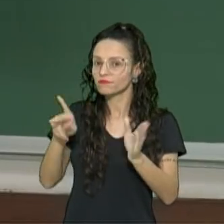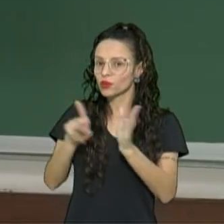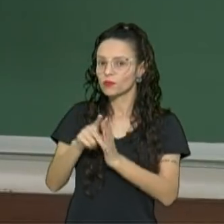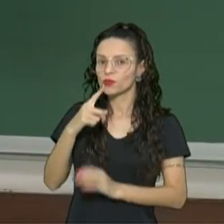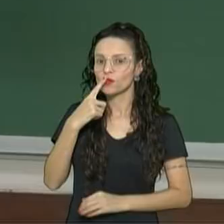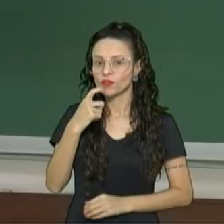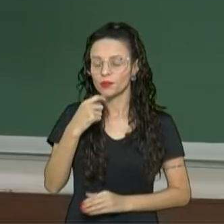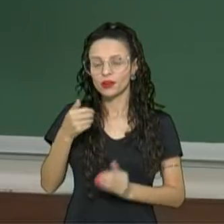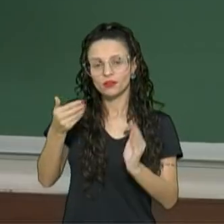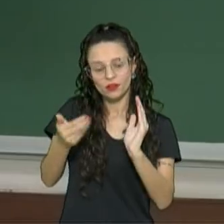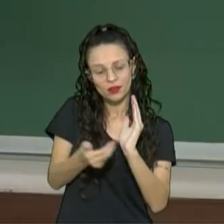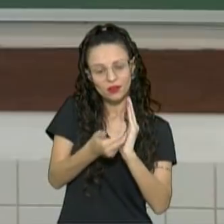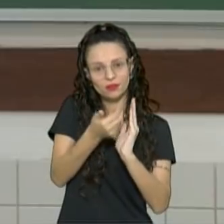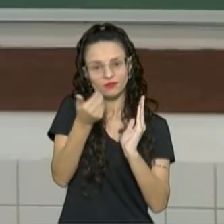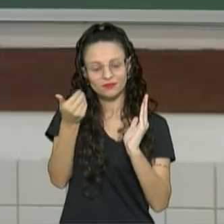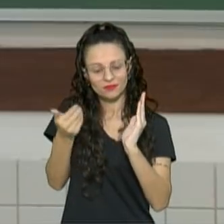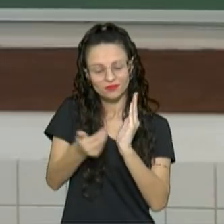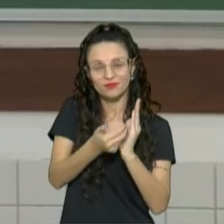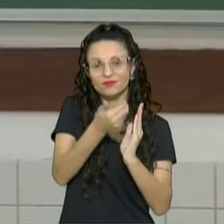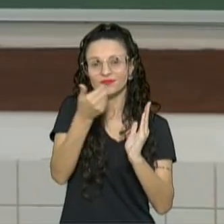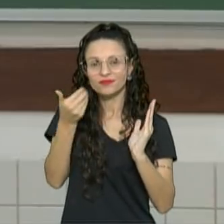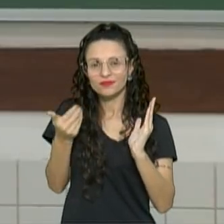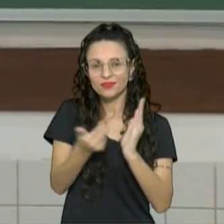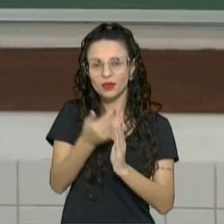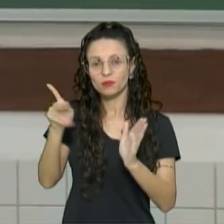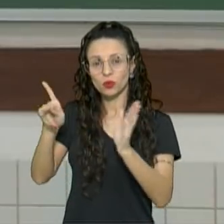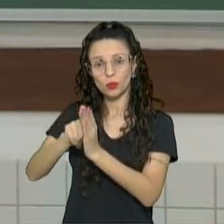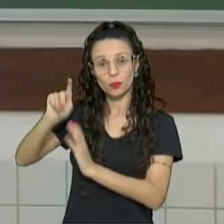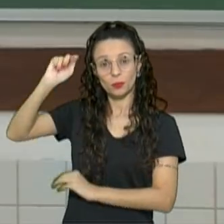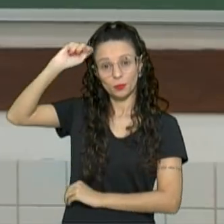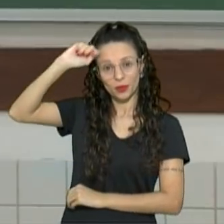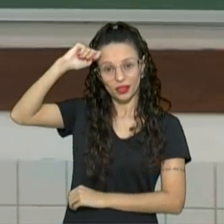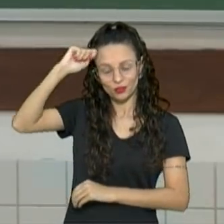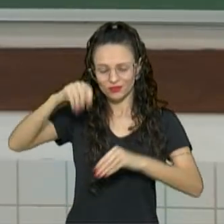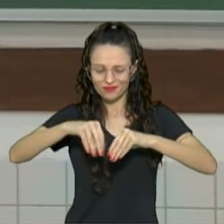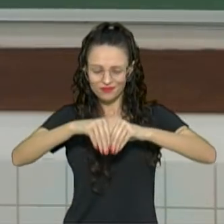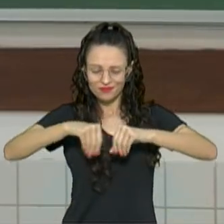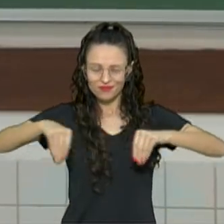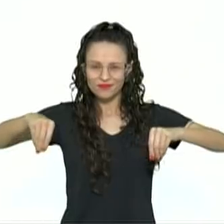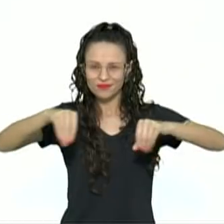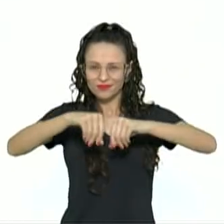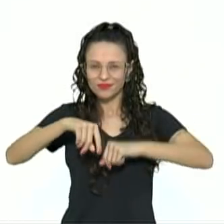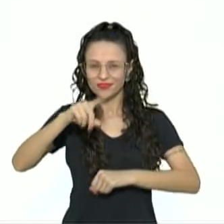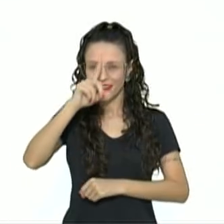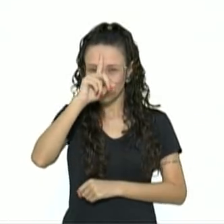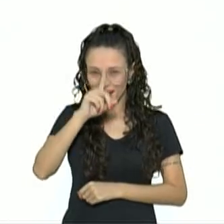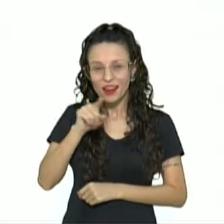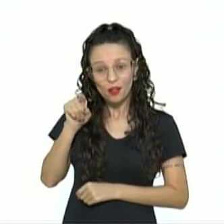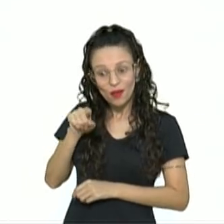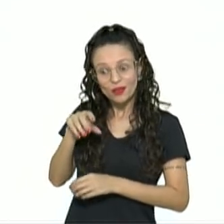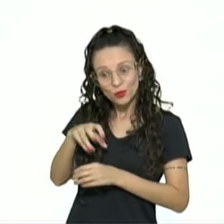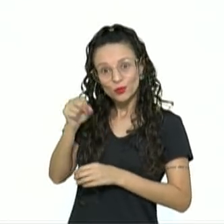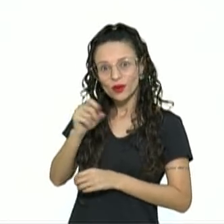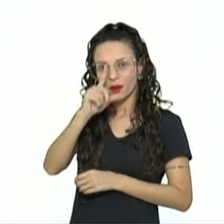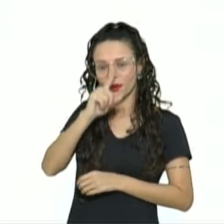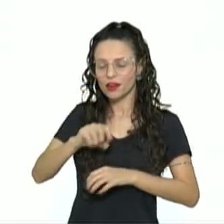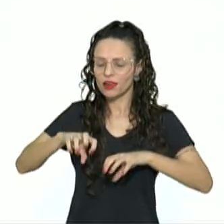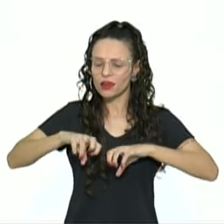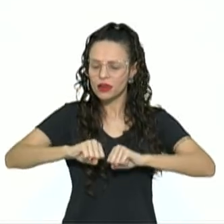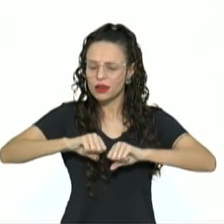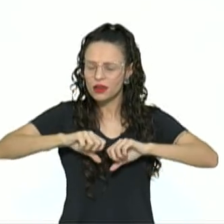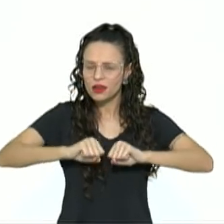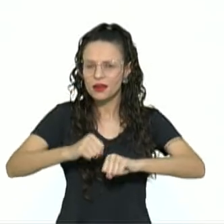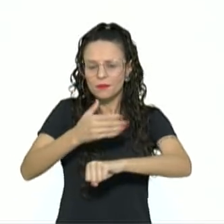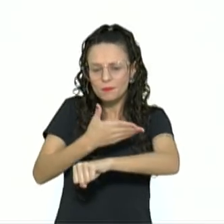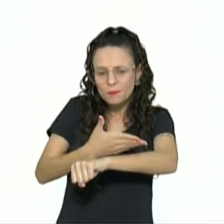O genipapo, o preto. O açafrão, o amarelo. E a tabatinga, o branco, né? Então,